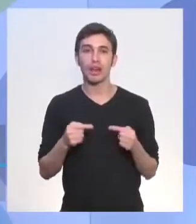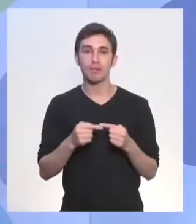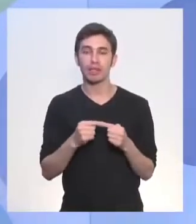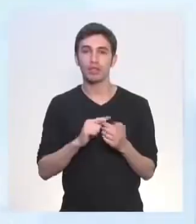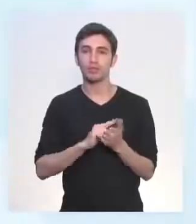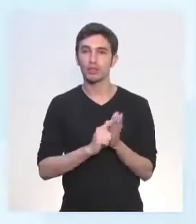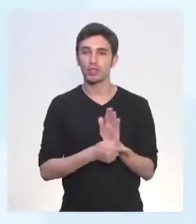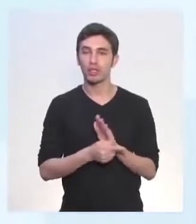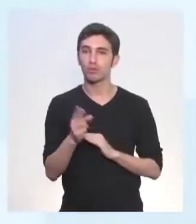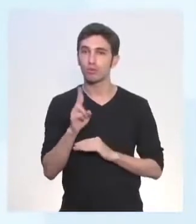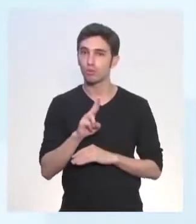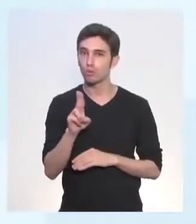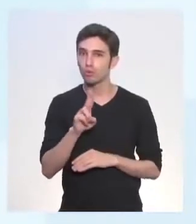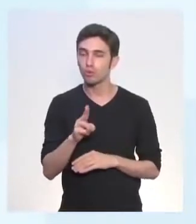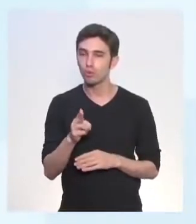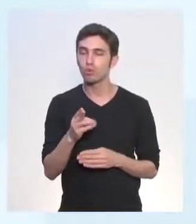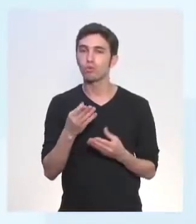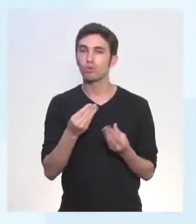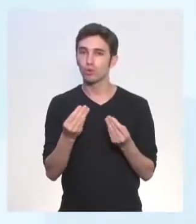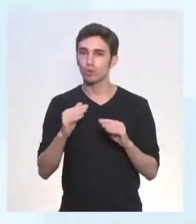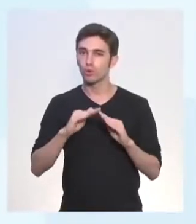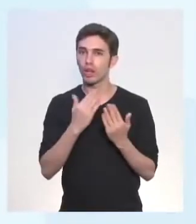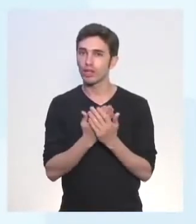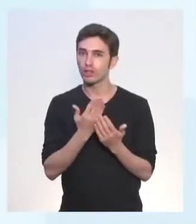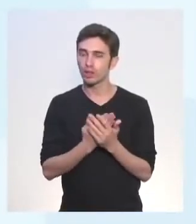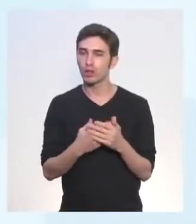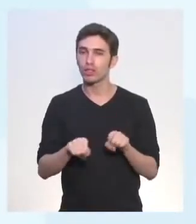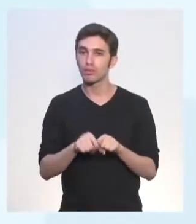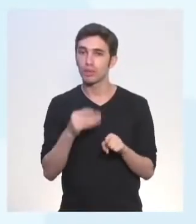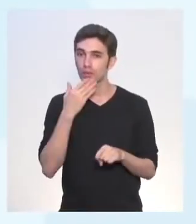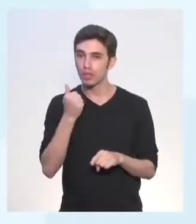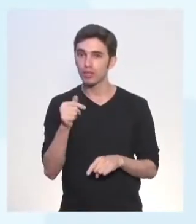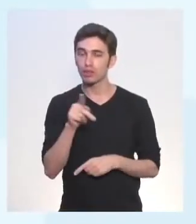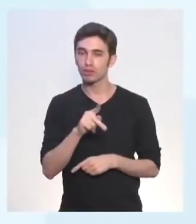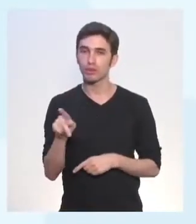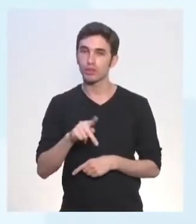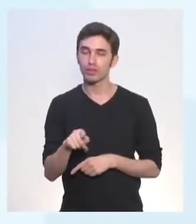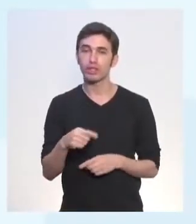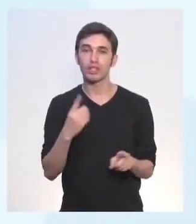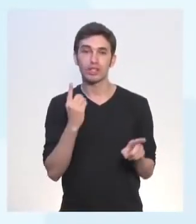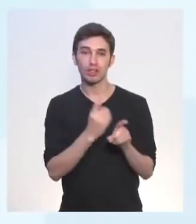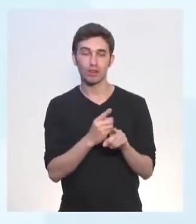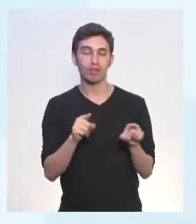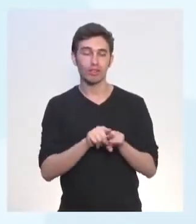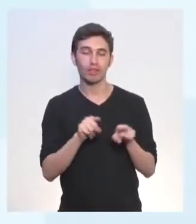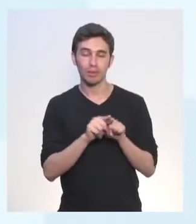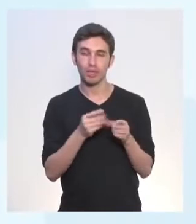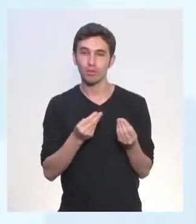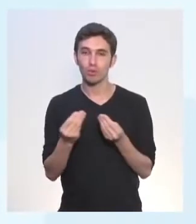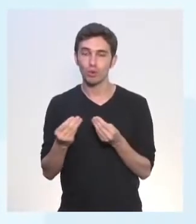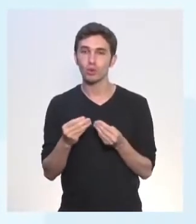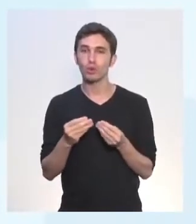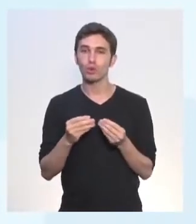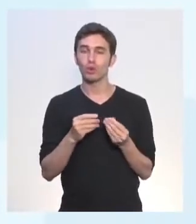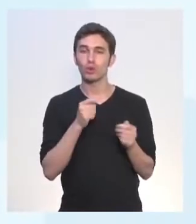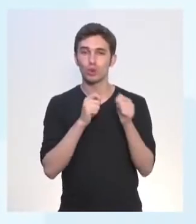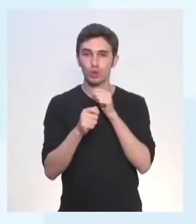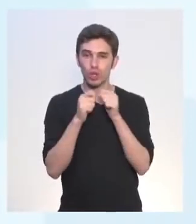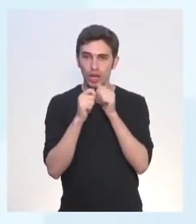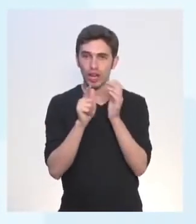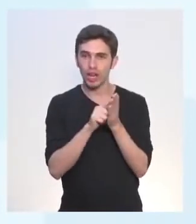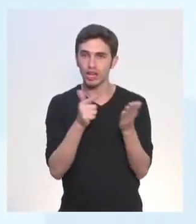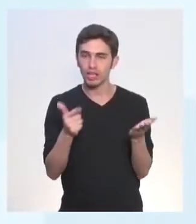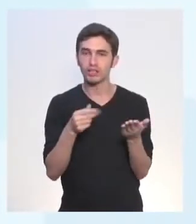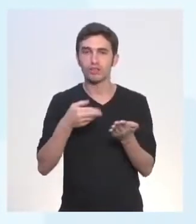escola, muito pedido pelos professores e também que a gente encontra muito no campo jornalístico, né? No jornal,